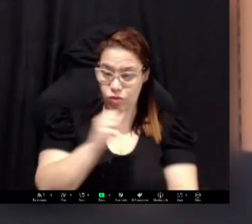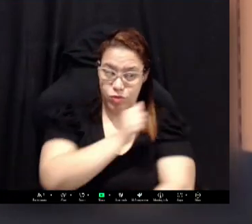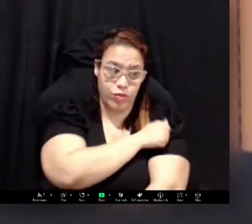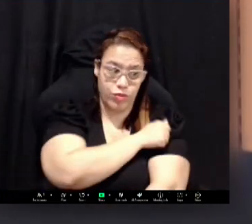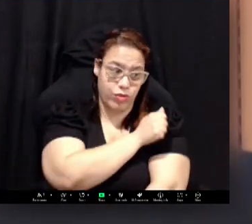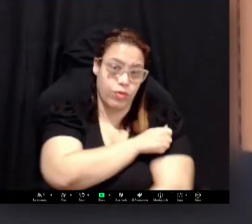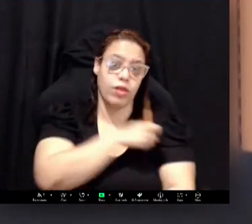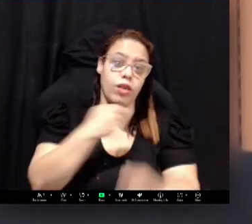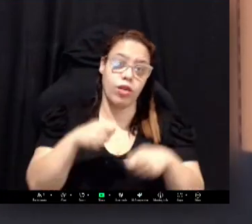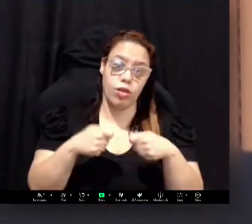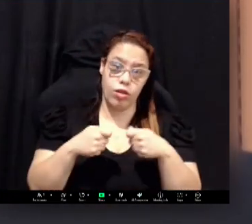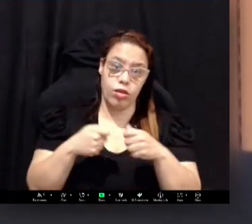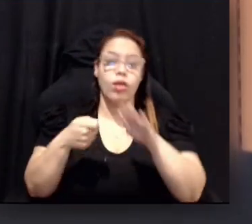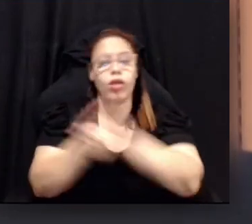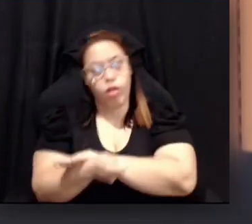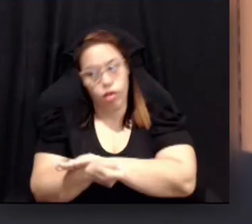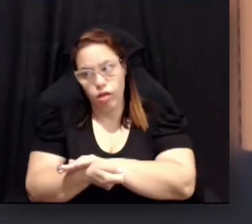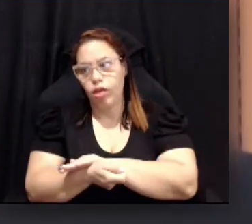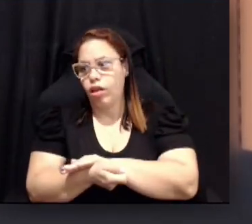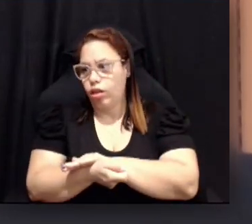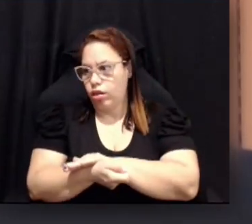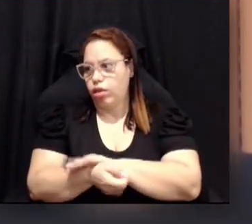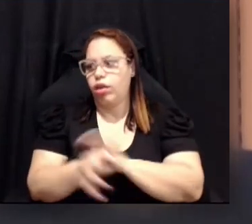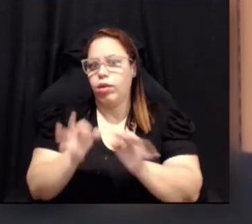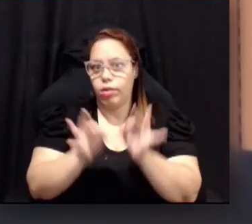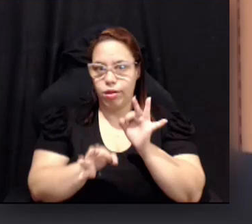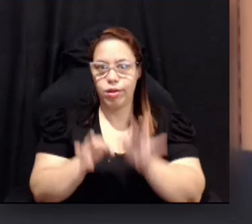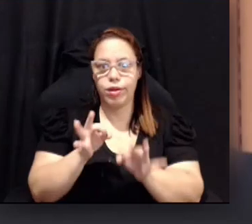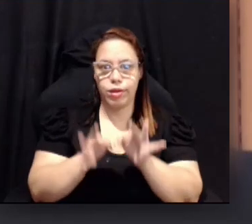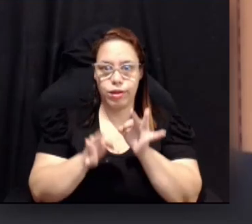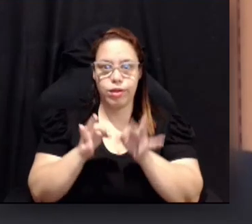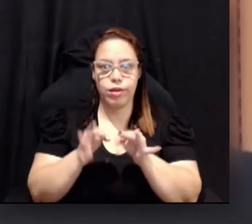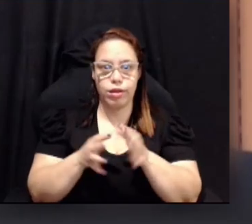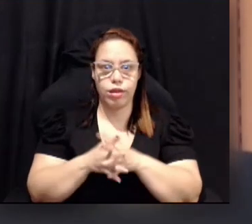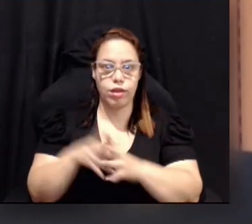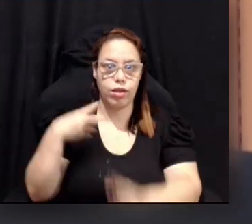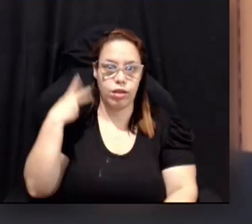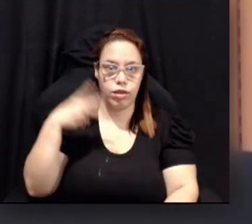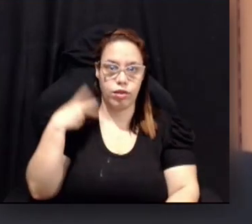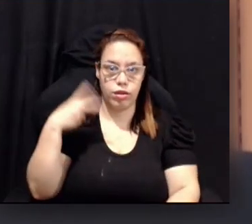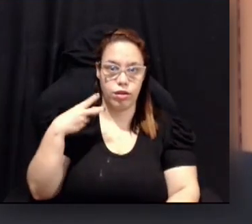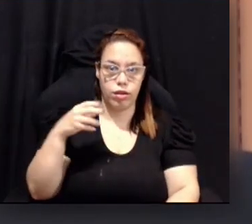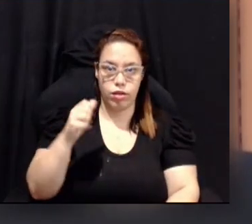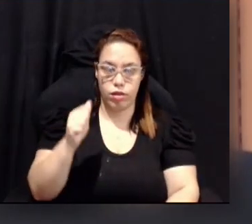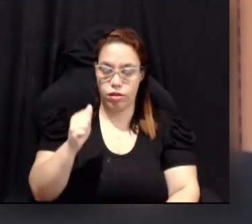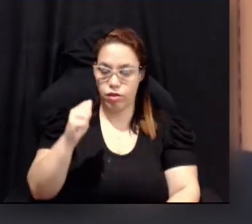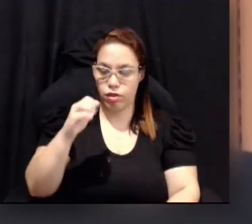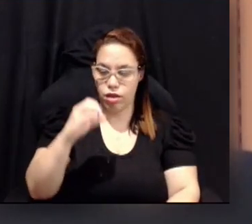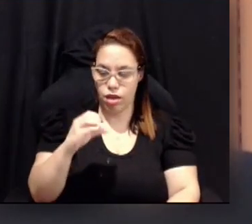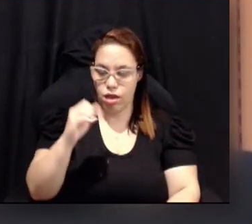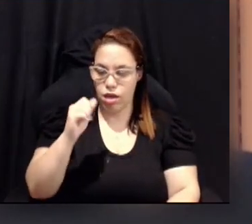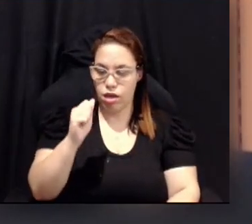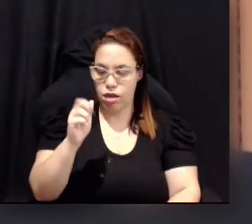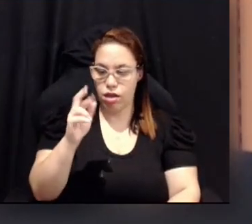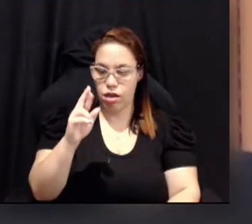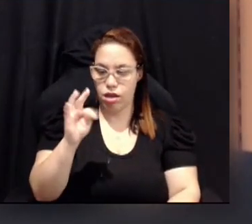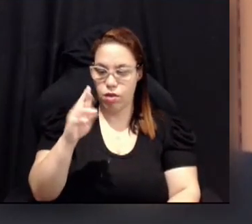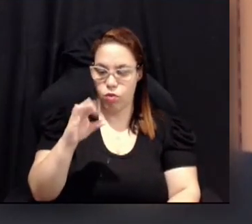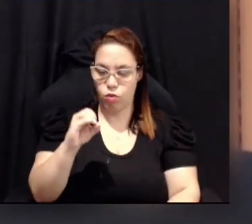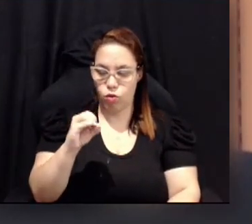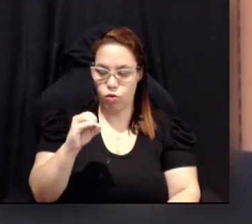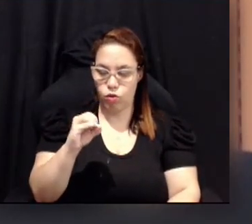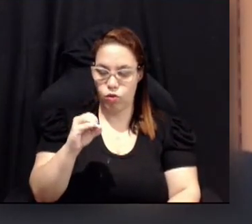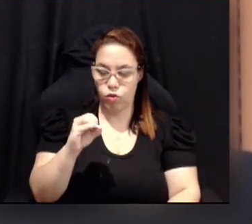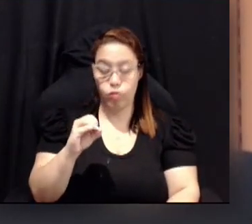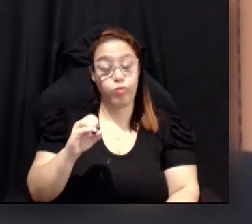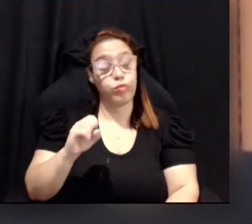educação. Justamente o que a política fiscal do arcabouço fiscal, assim como era a política do teto de gasto, não permite. Ou a gente começa a